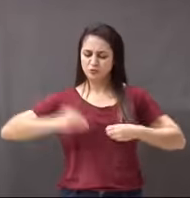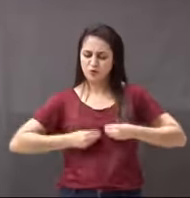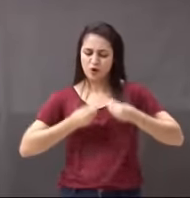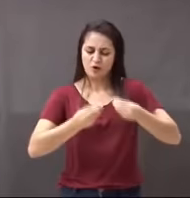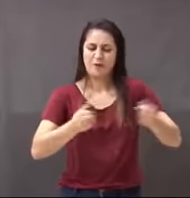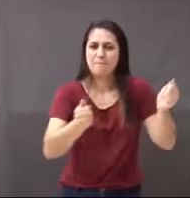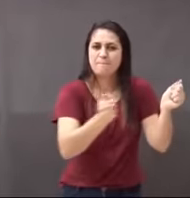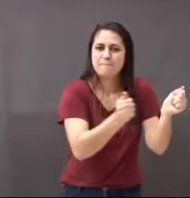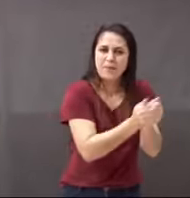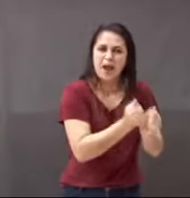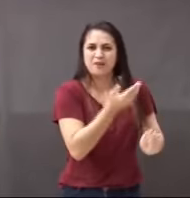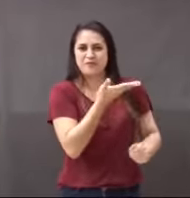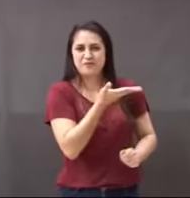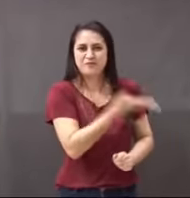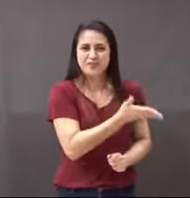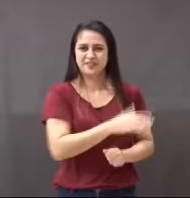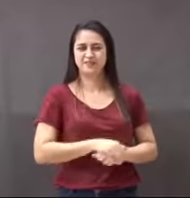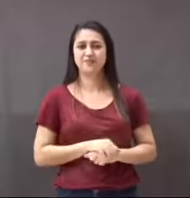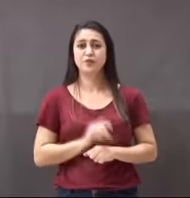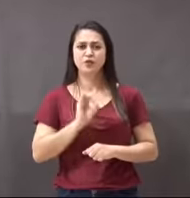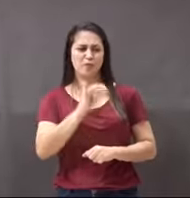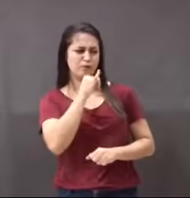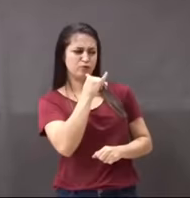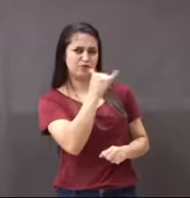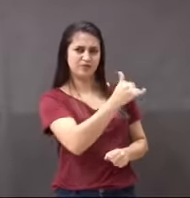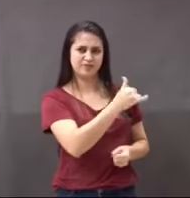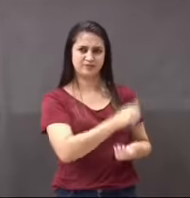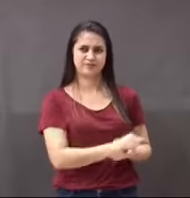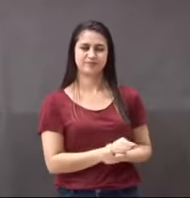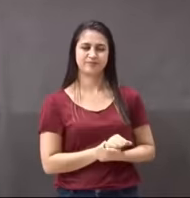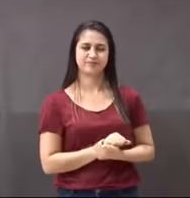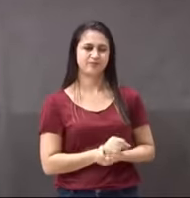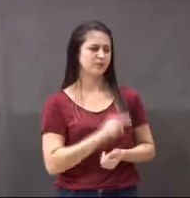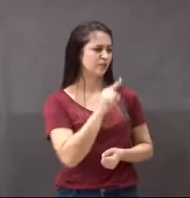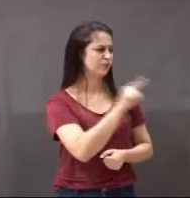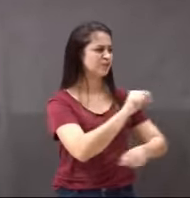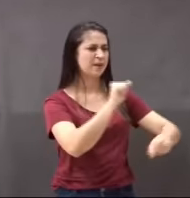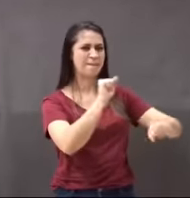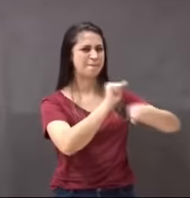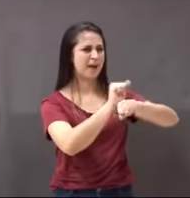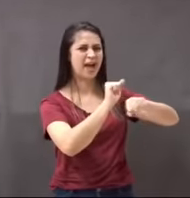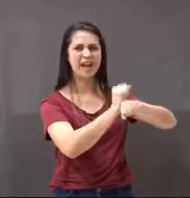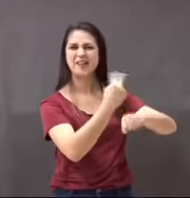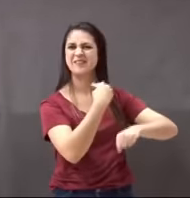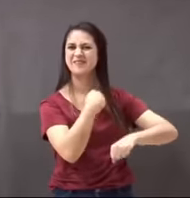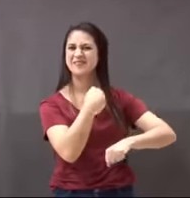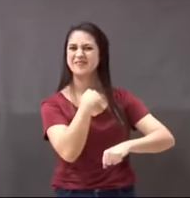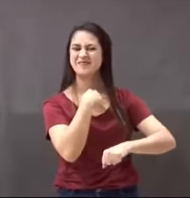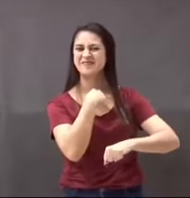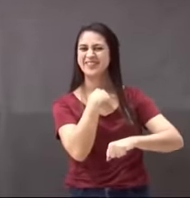você, só para eu te dizer: você não vai